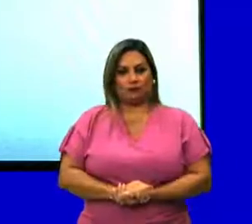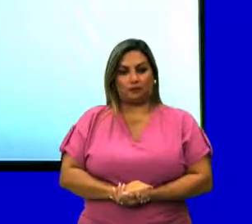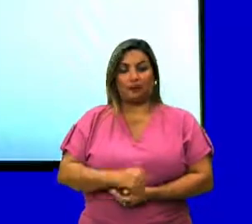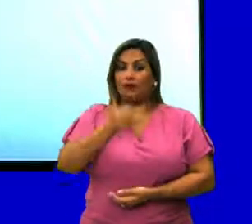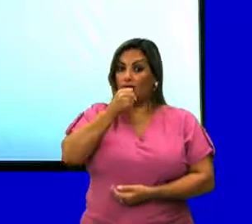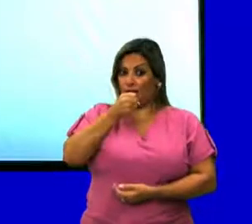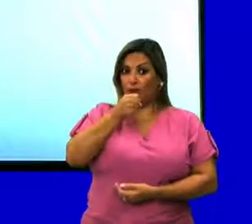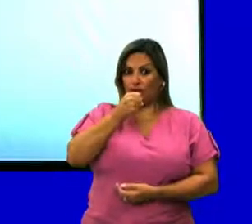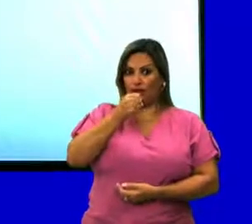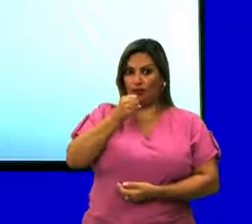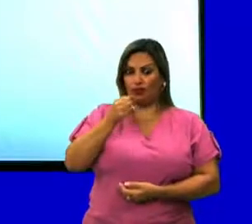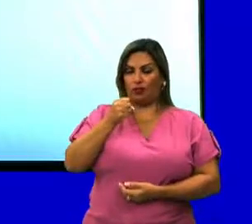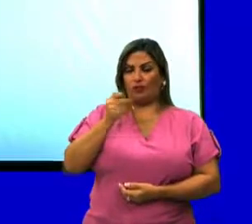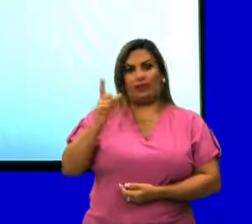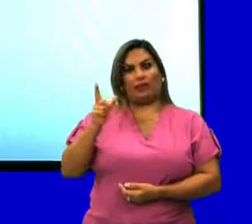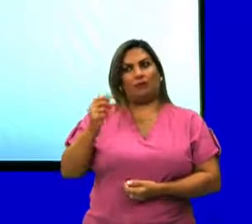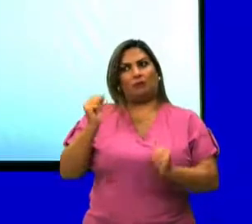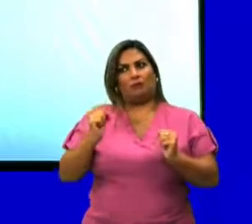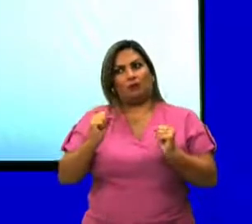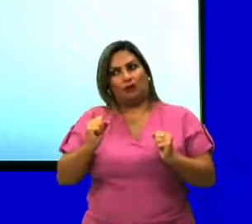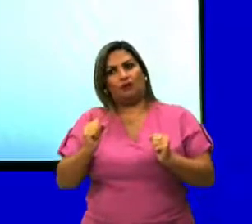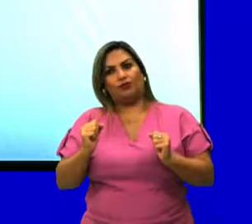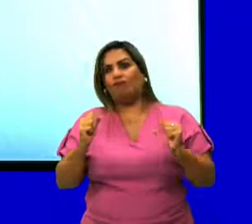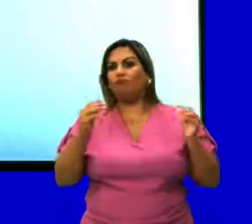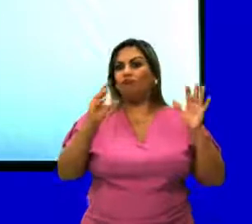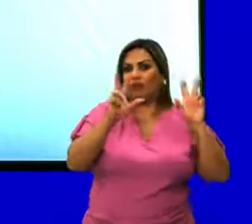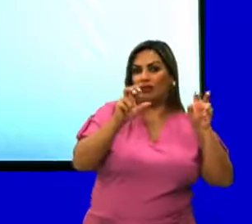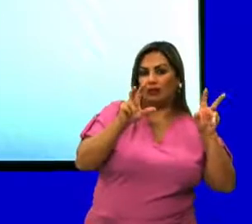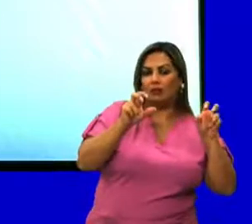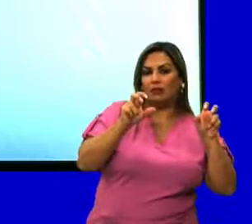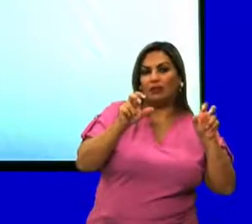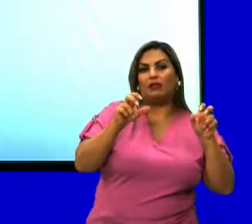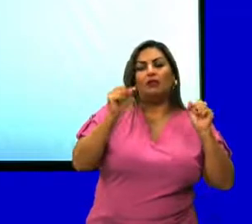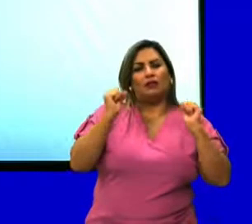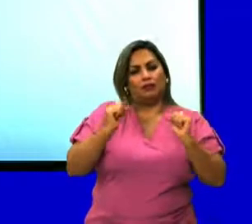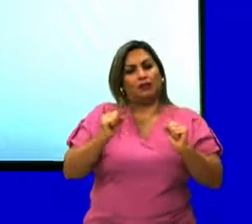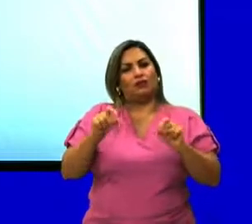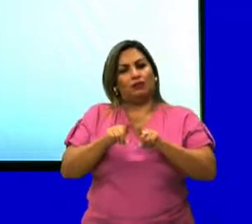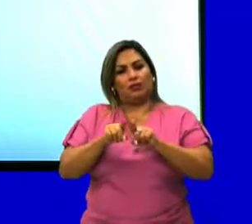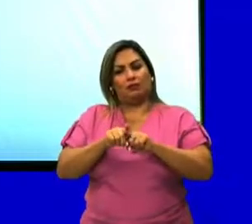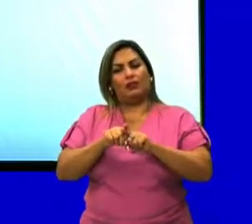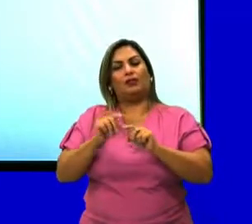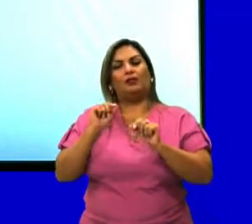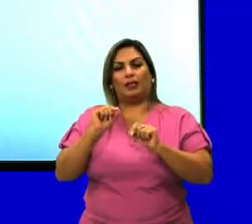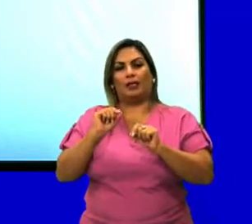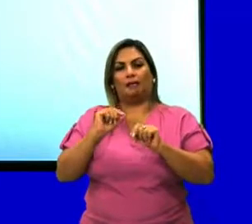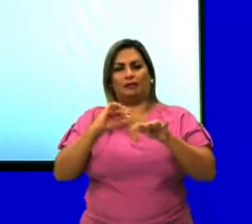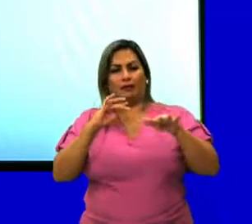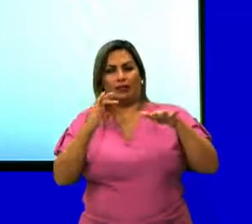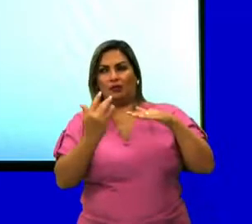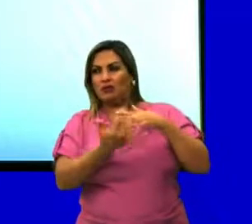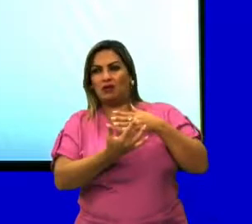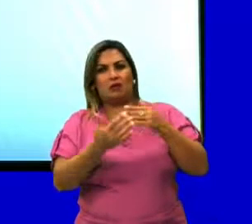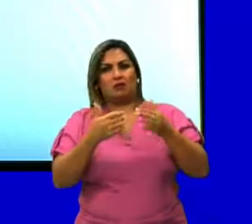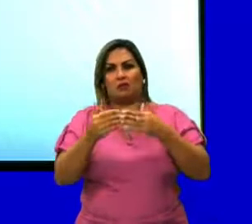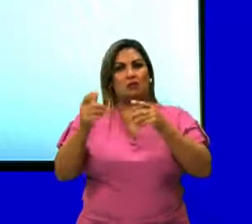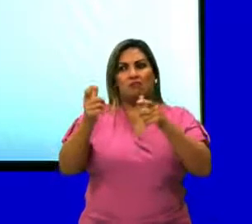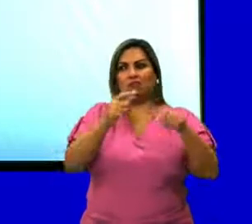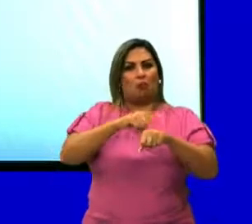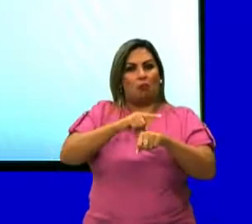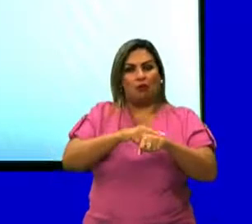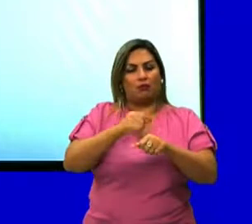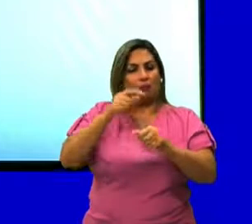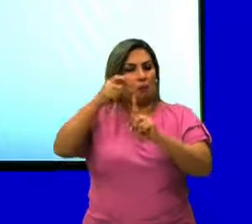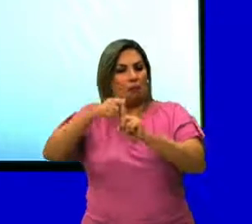reportagem é algo mais genérico, eu posso tratar de um determinado tema e ela pode ser veiculada, né, em qualquer época,